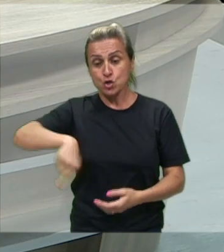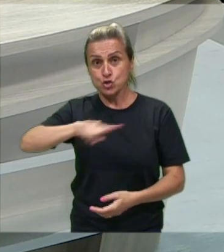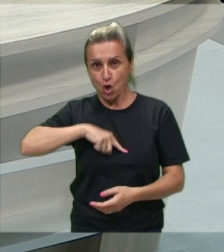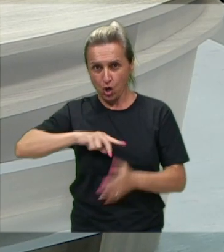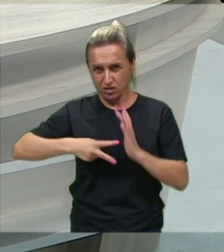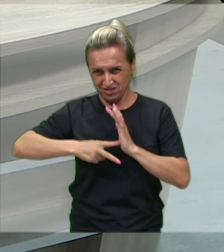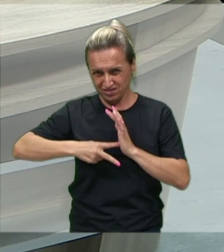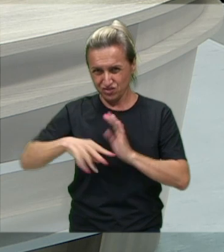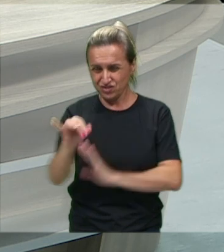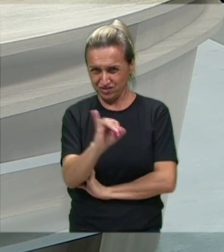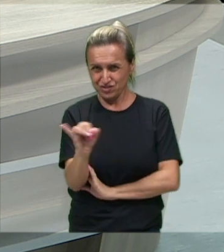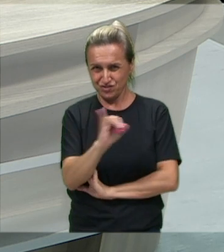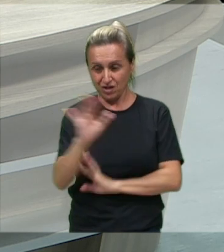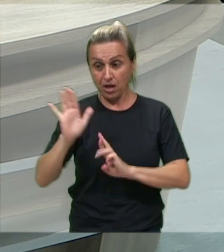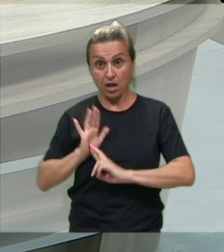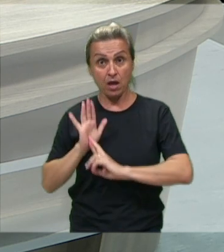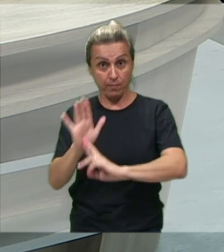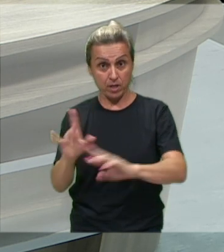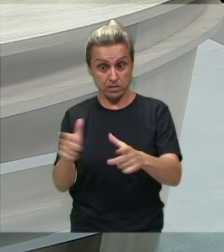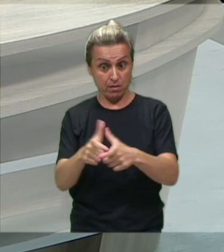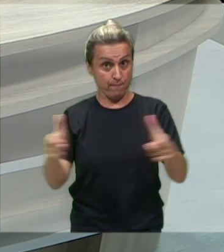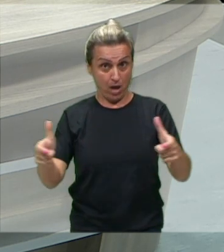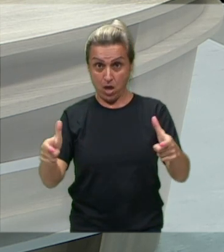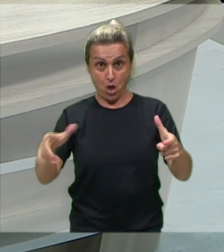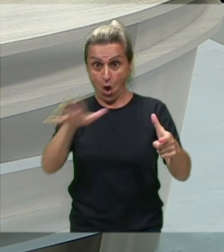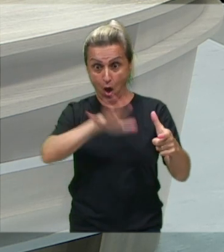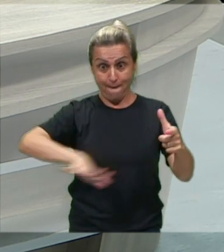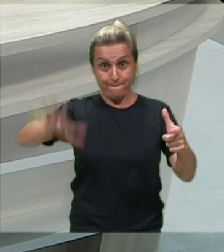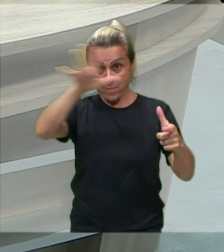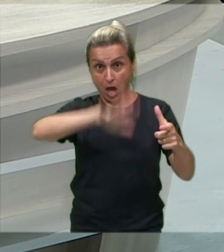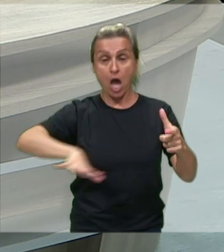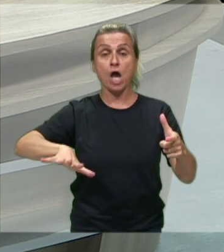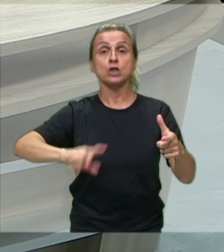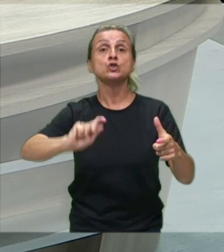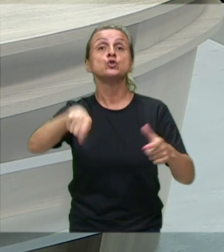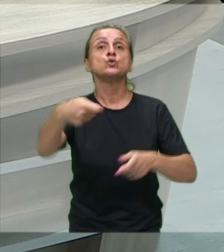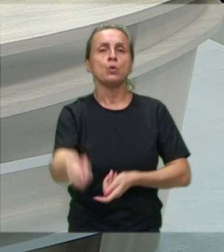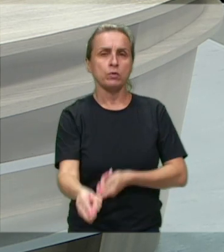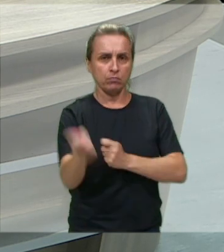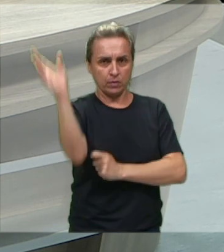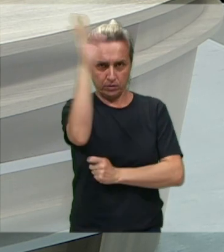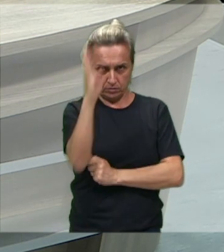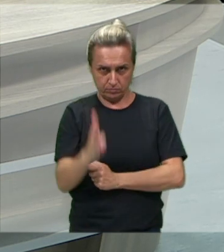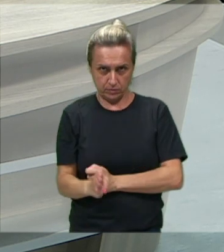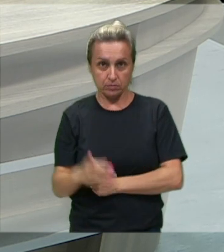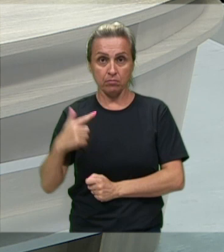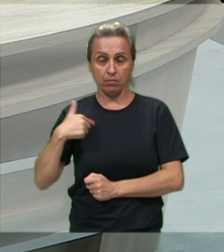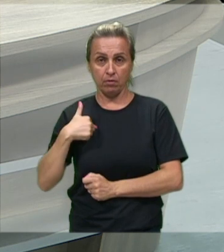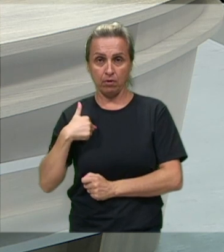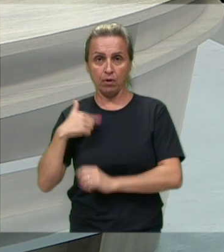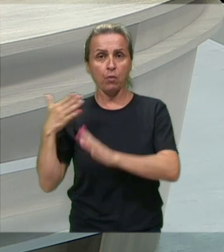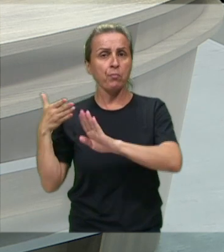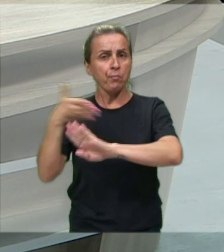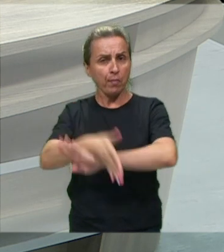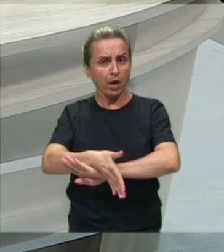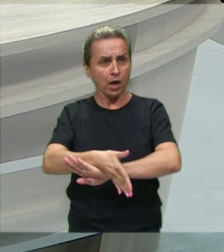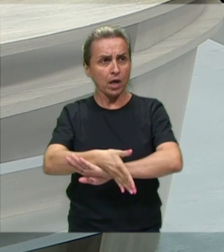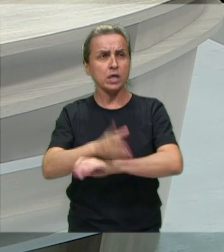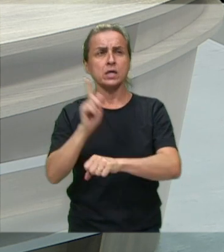Itajaí, representando a maior gama do cenário nacional, eu participei do gestão